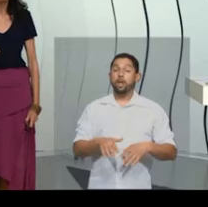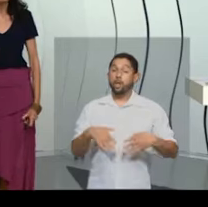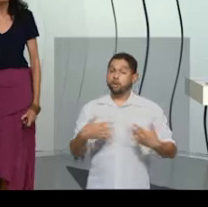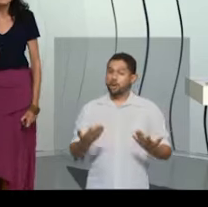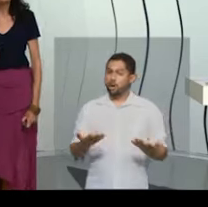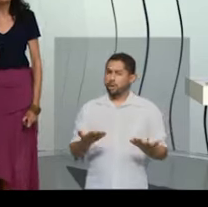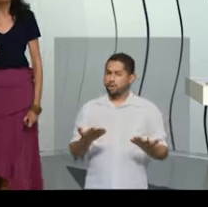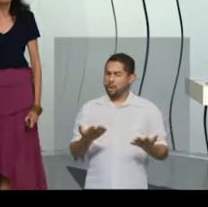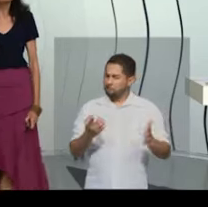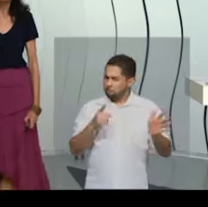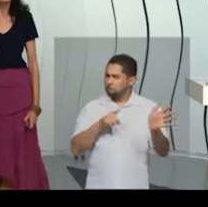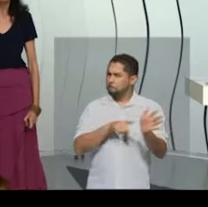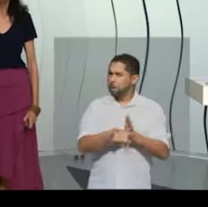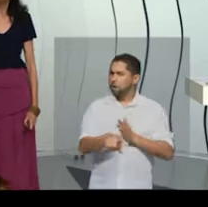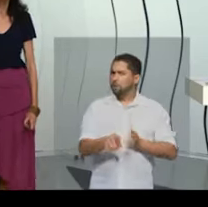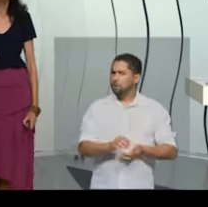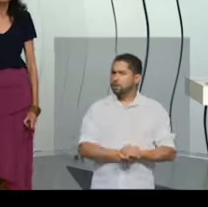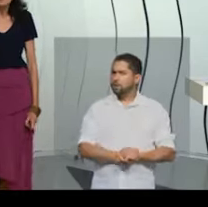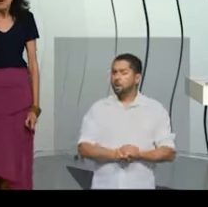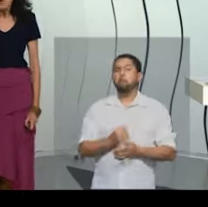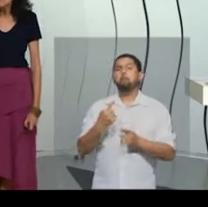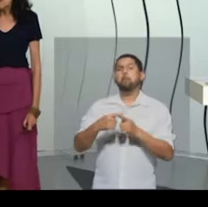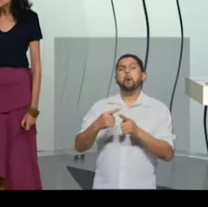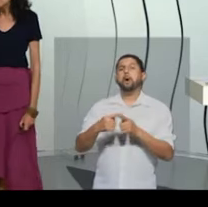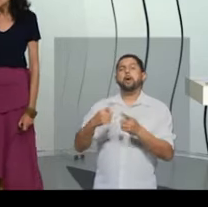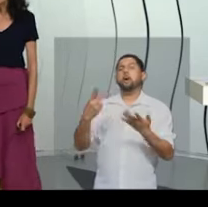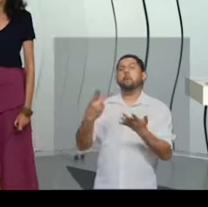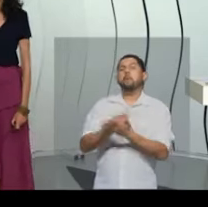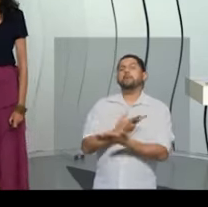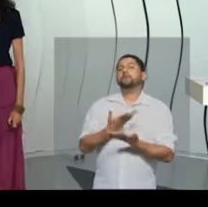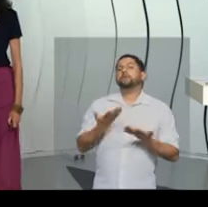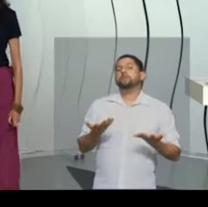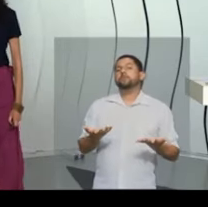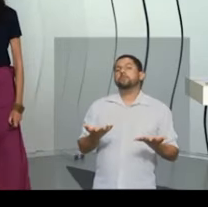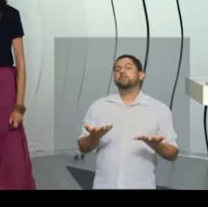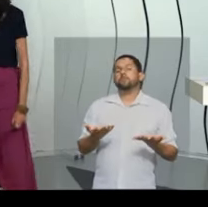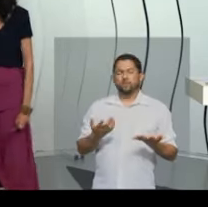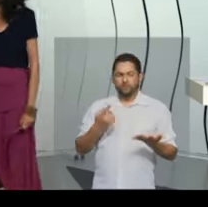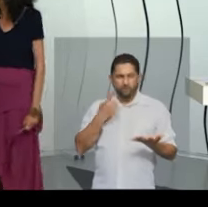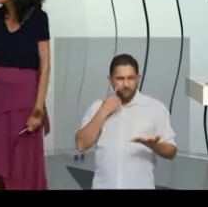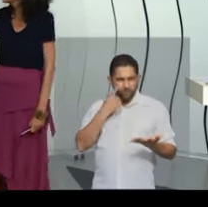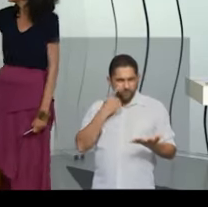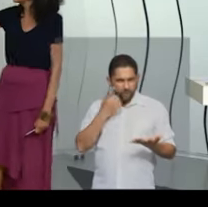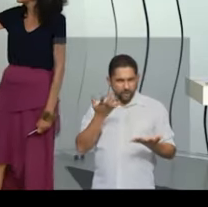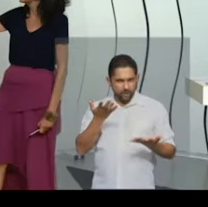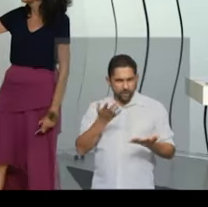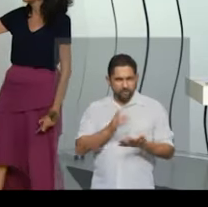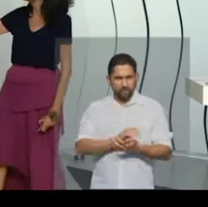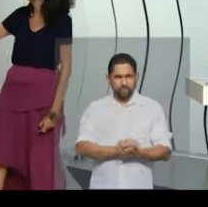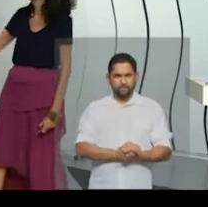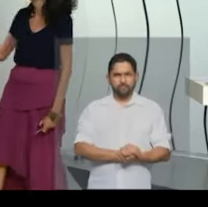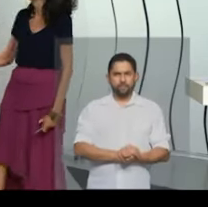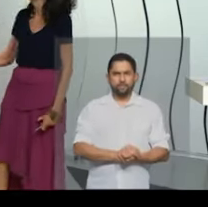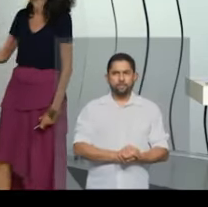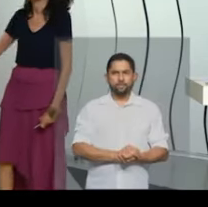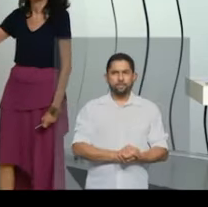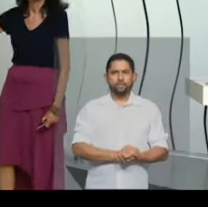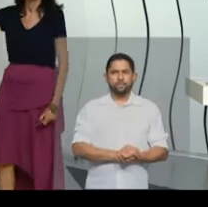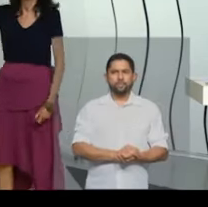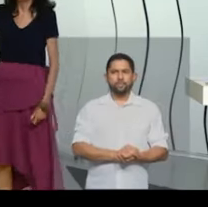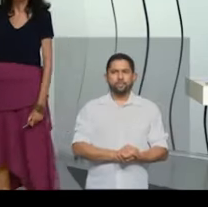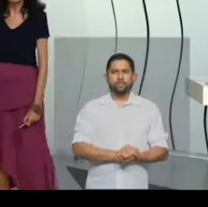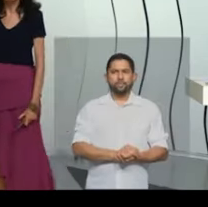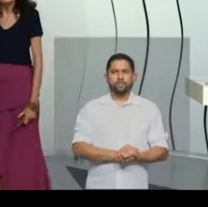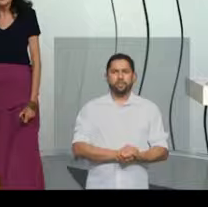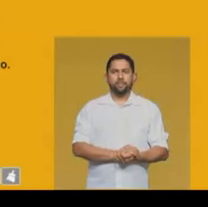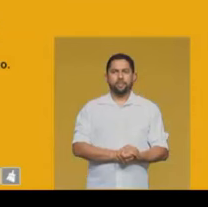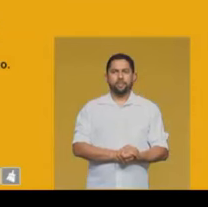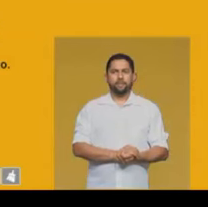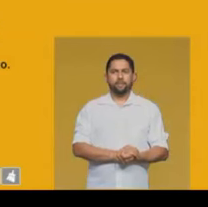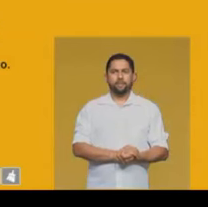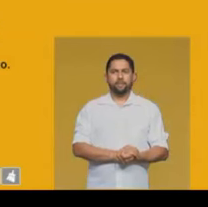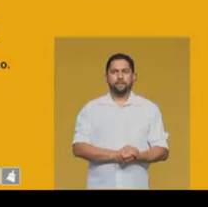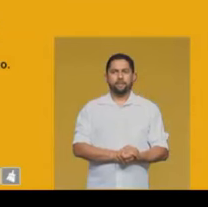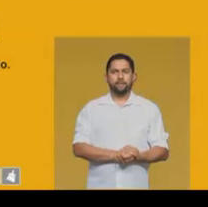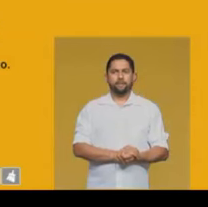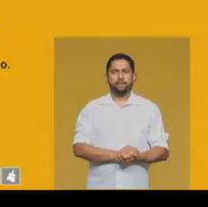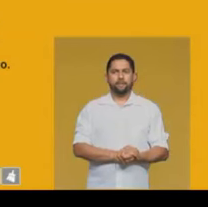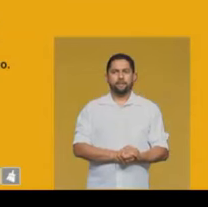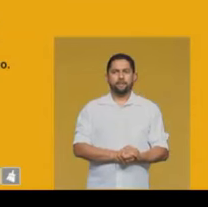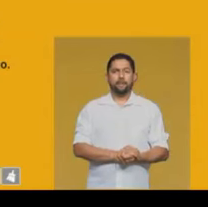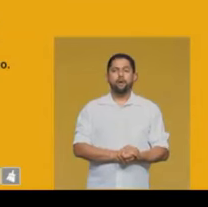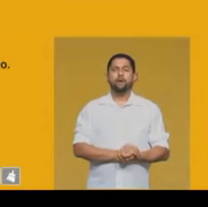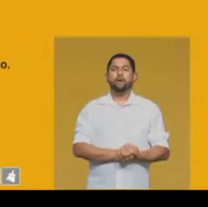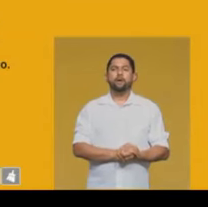você que você saiba por que isso. Vamos ver se é isso mesmo que a questão está querendo. Na matéria,